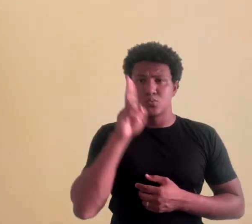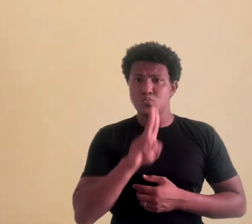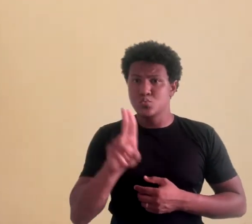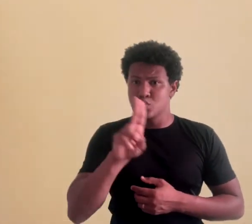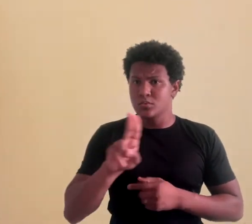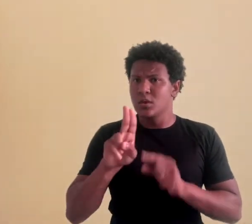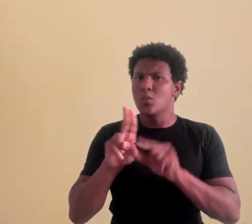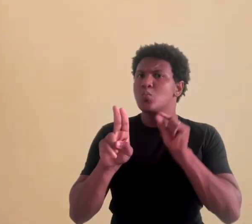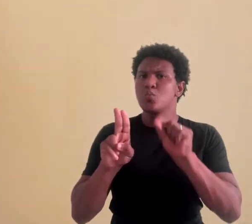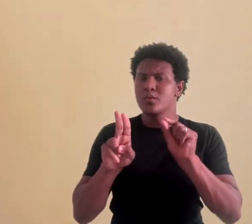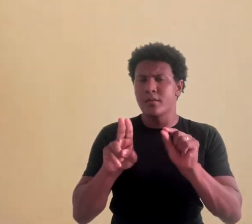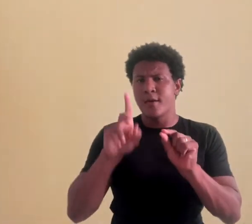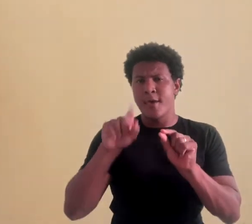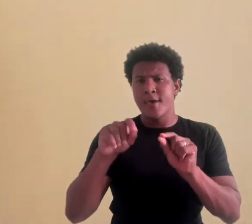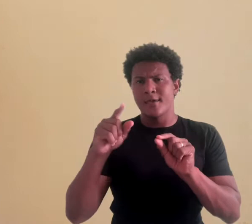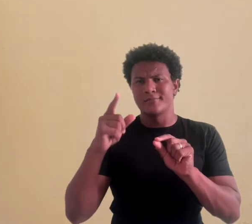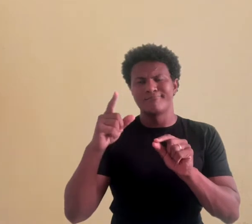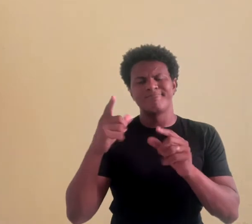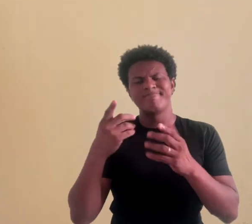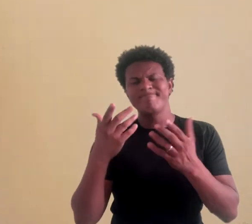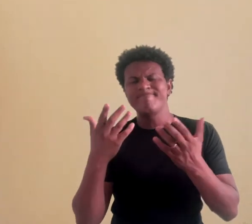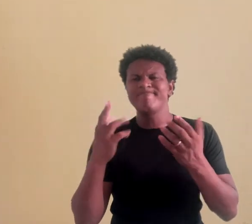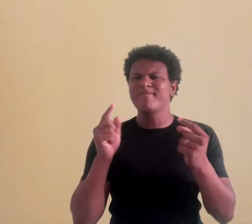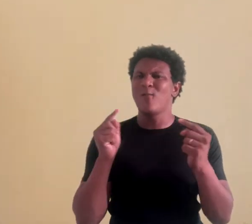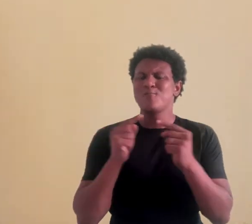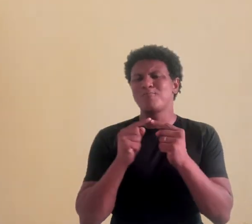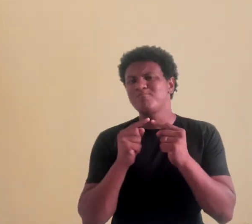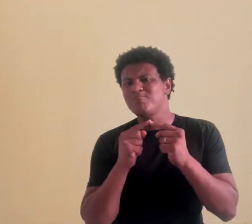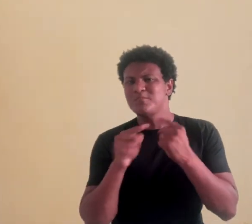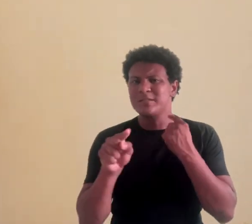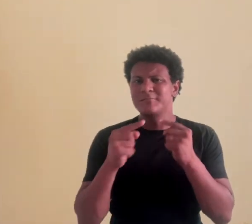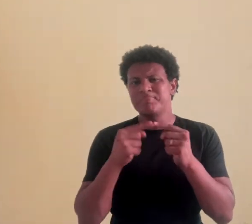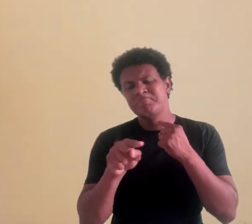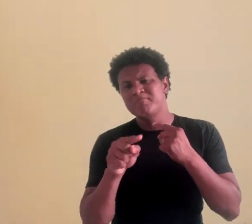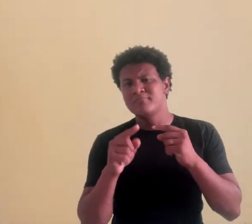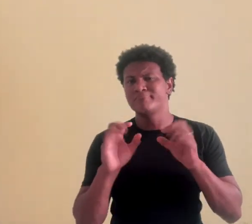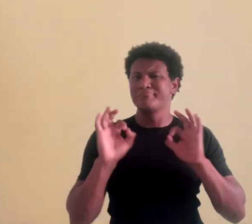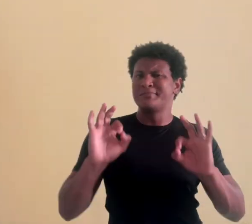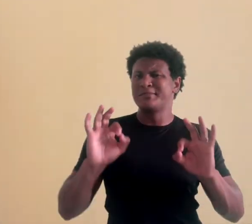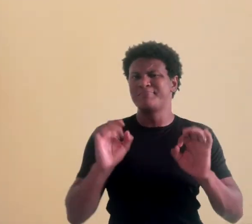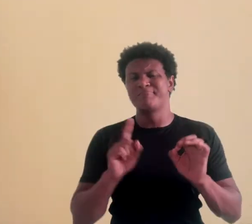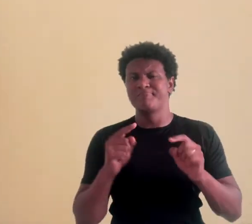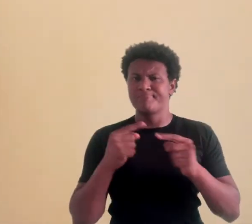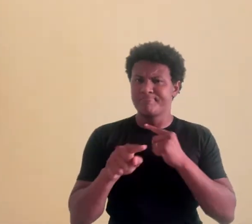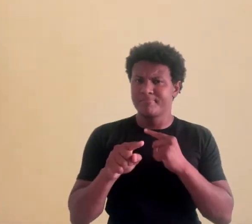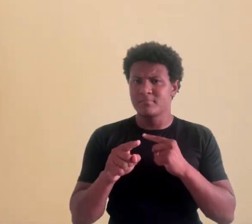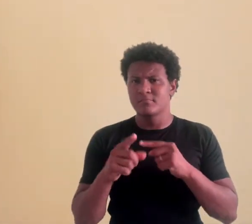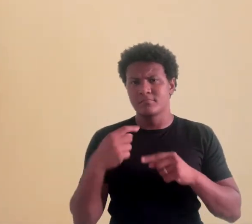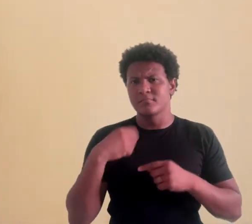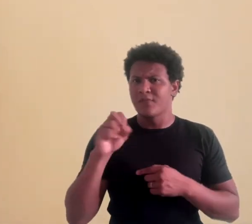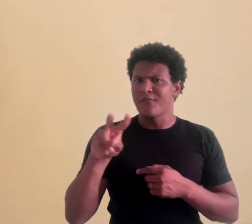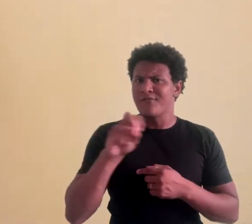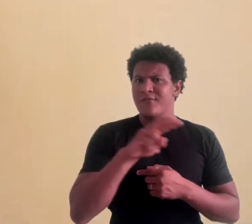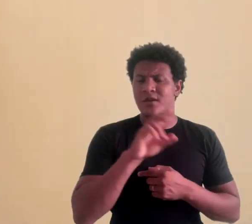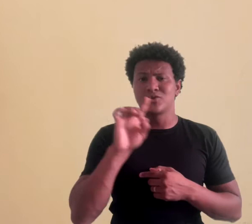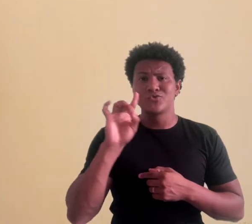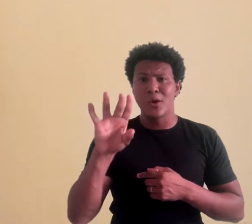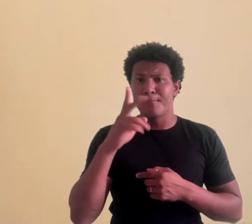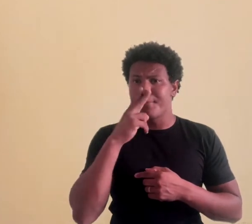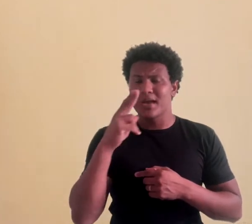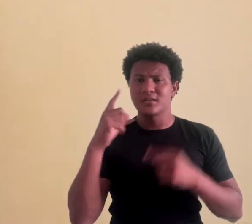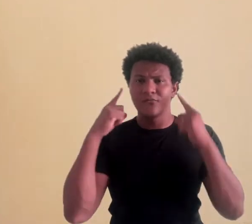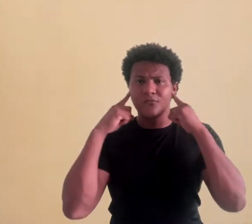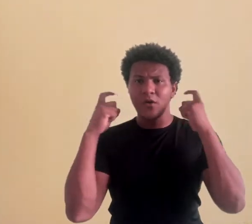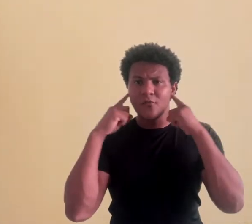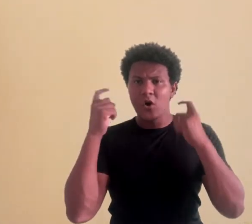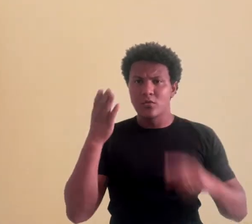com um propósito que não é o ideal dele. Tá? Eu vejo muita gente usando esse plugin para usar ele como volume. Na